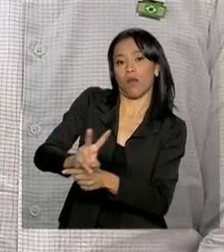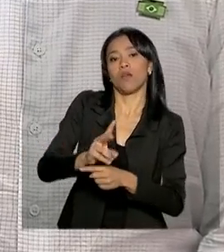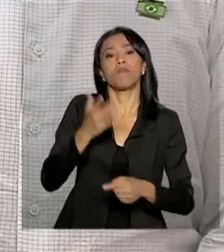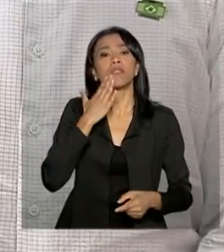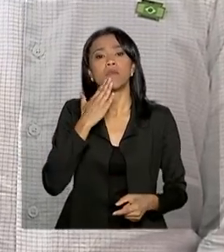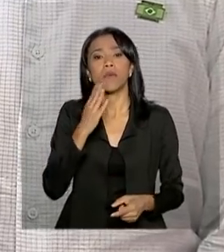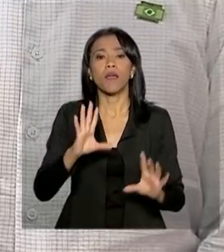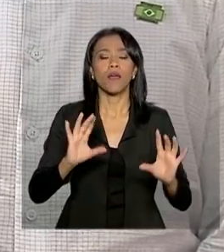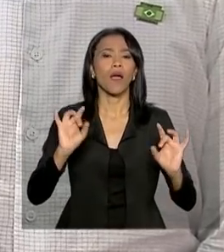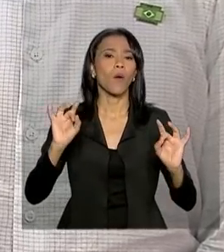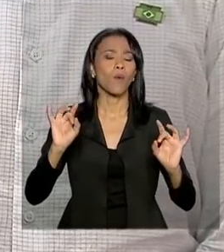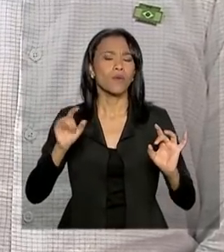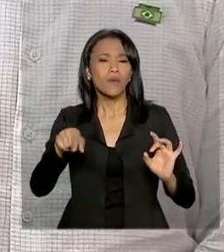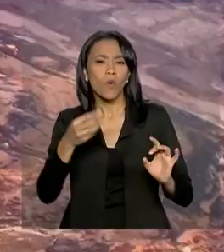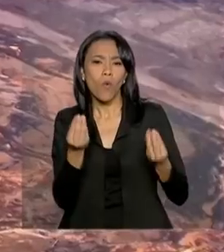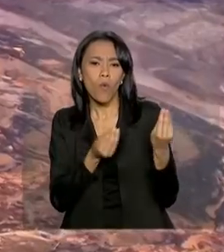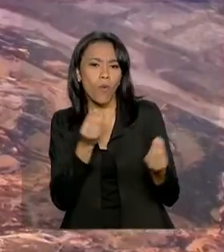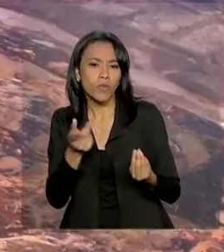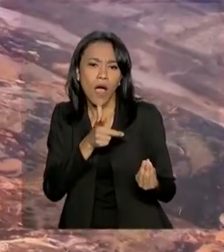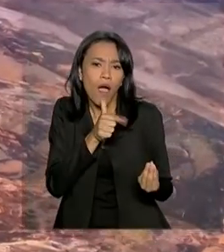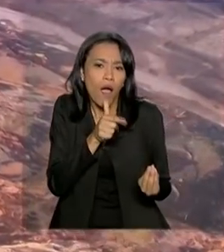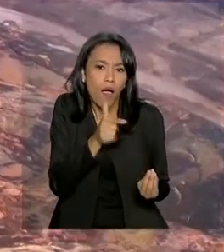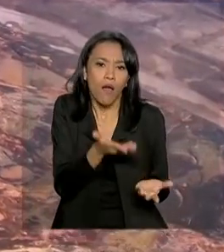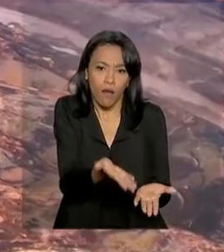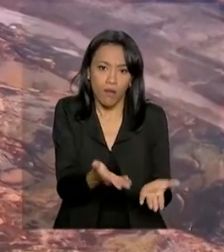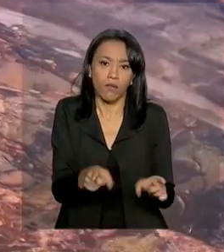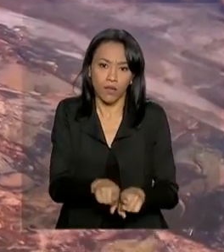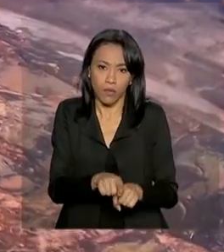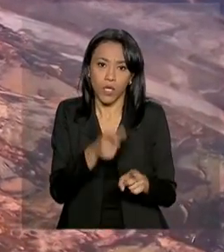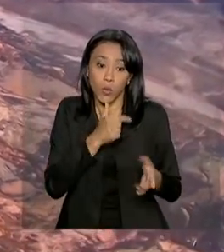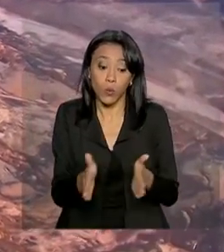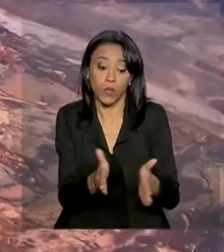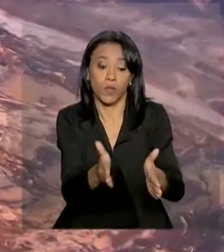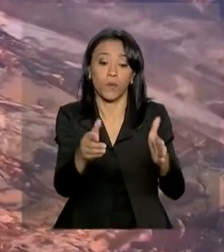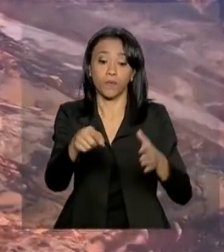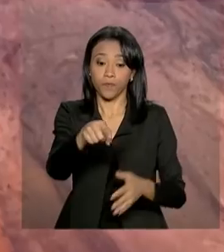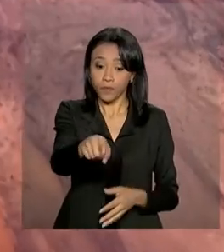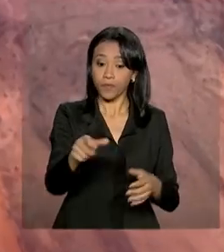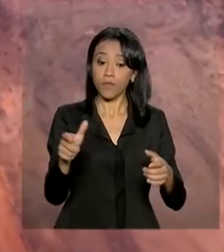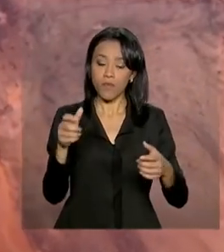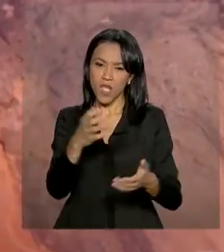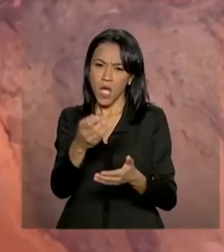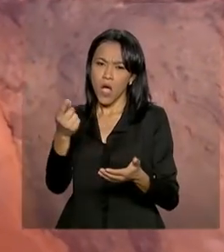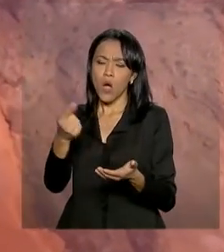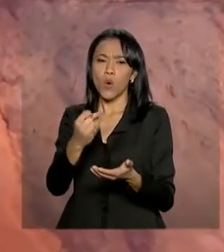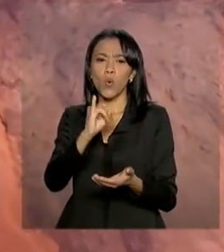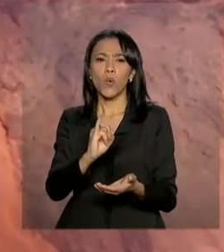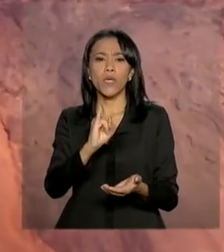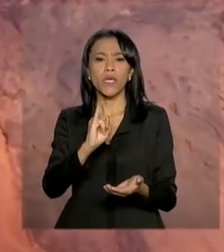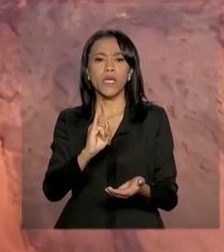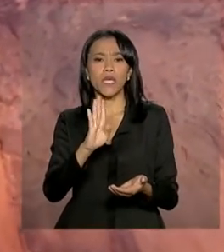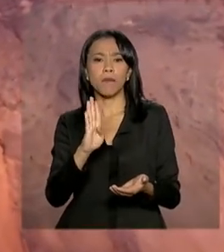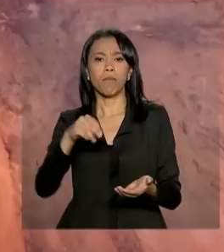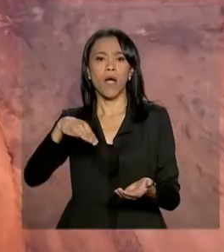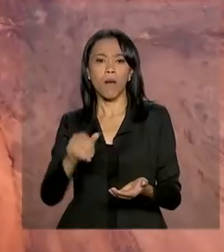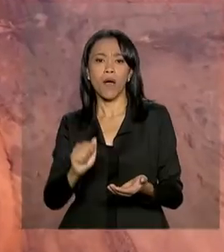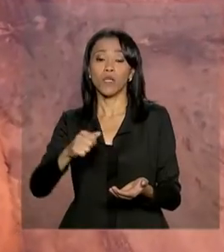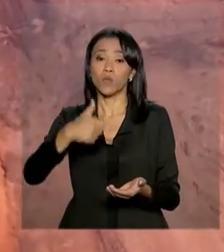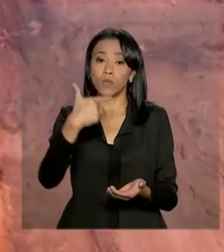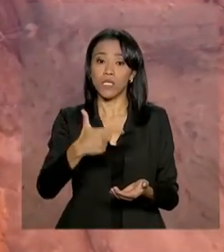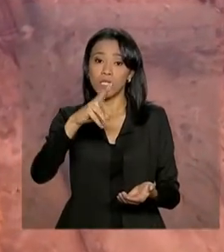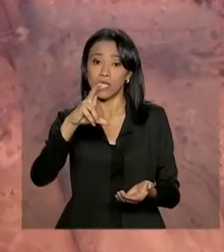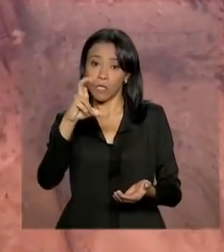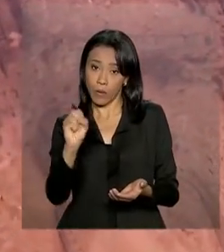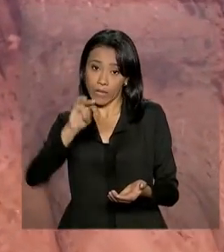da água do rio Paraopeba. O IBAMA multou a mineradora Vale em 250 milhões de reais